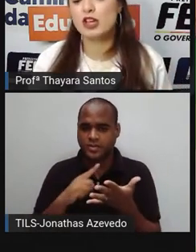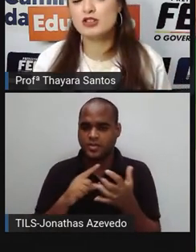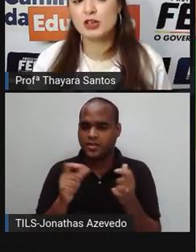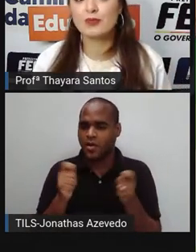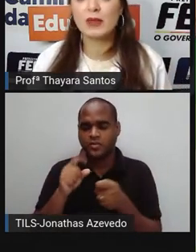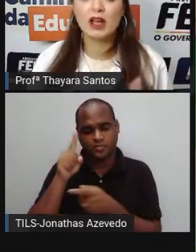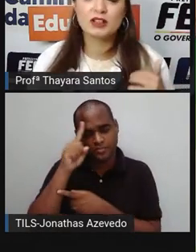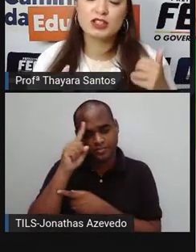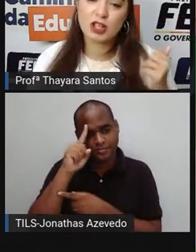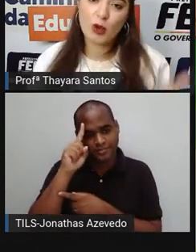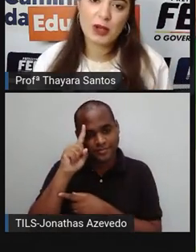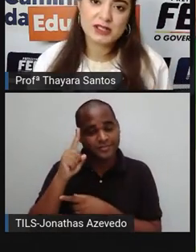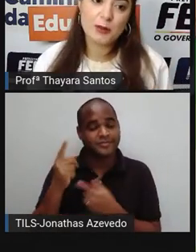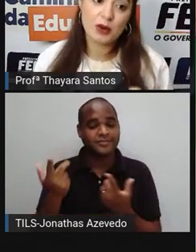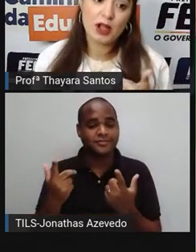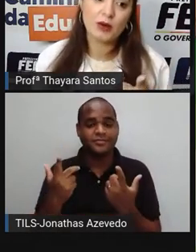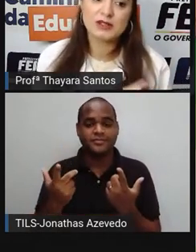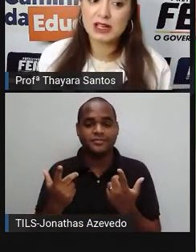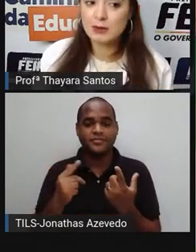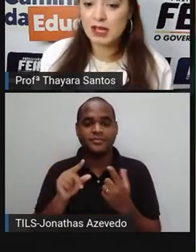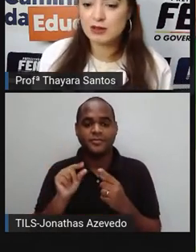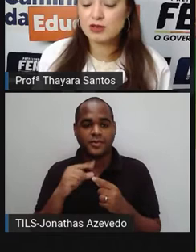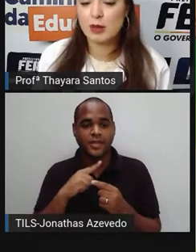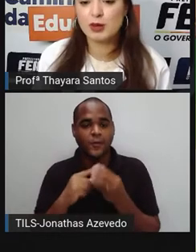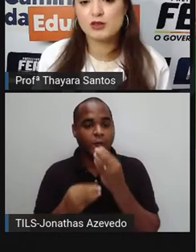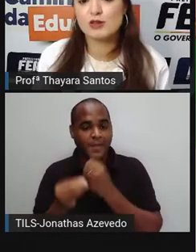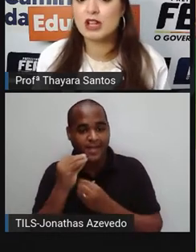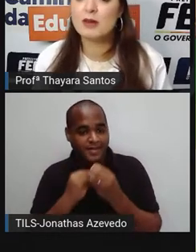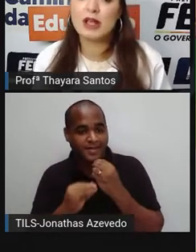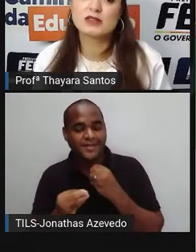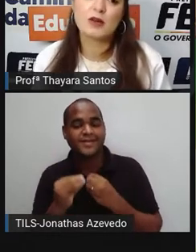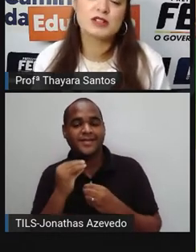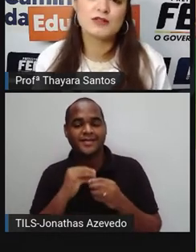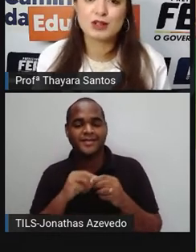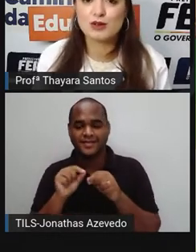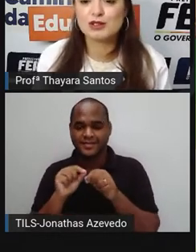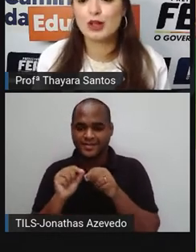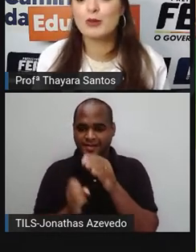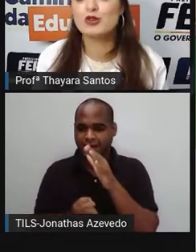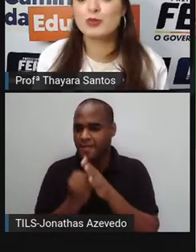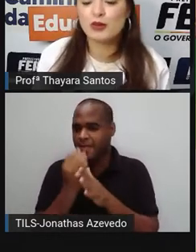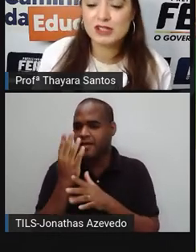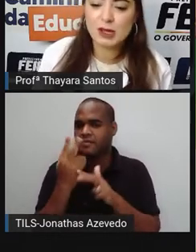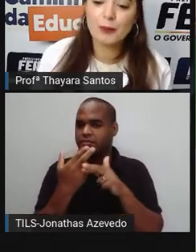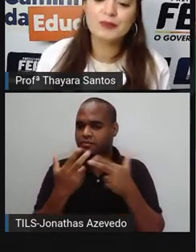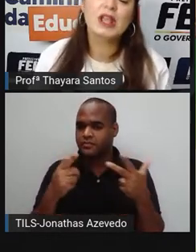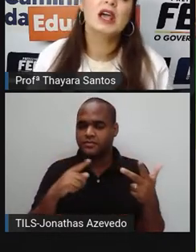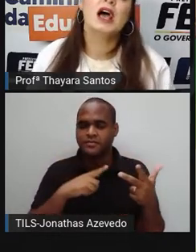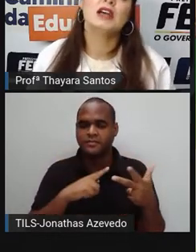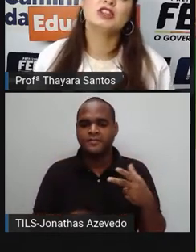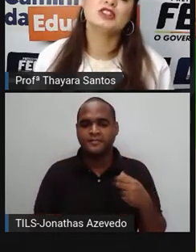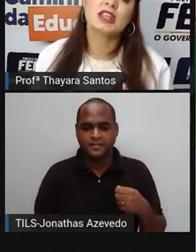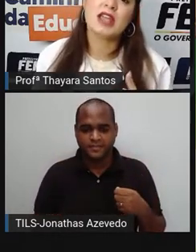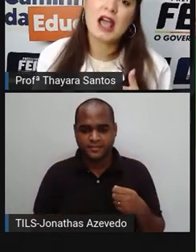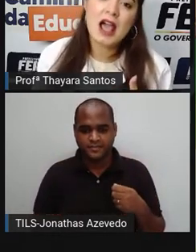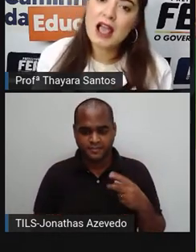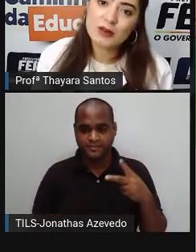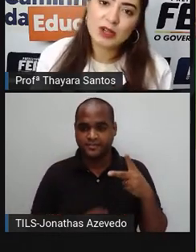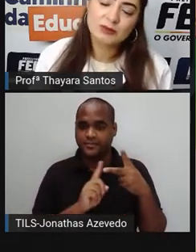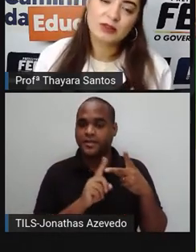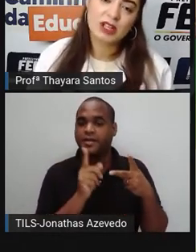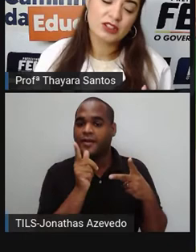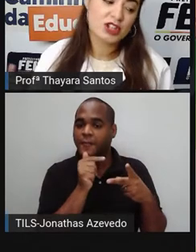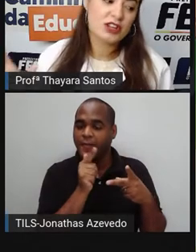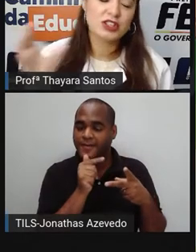gente utilizar o nosso dia a dia a gente tem como exemplo os alimentos né a produção de alimentos é um serviço ecossistêmico de provisão a gente